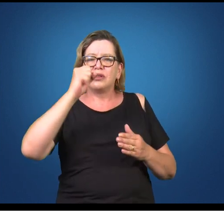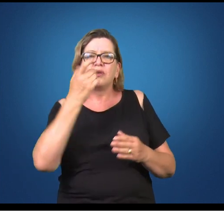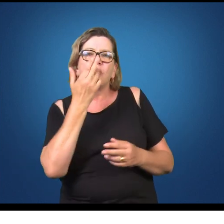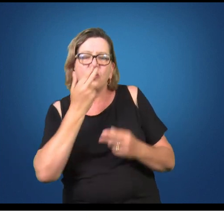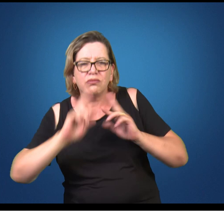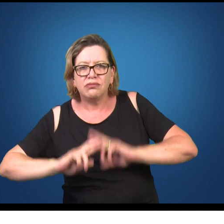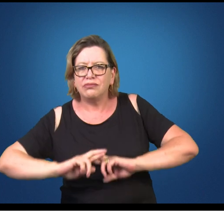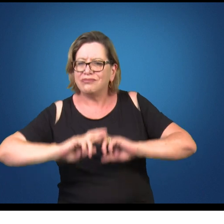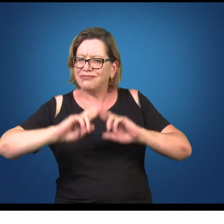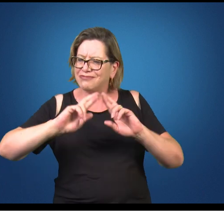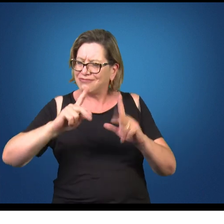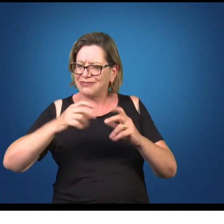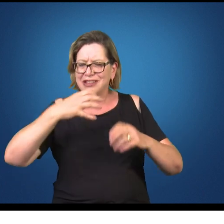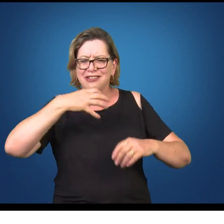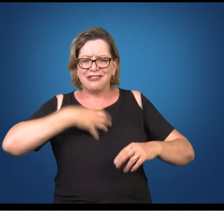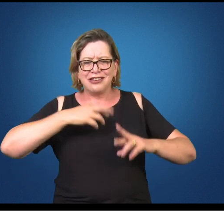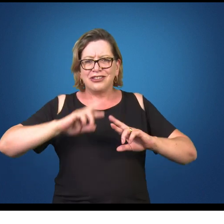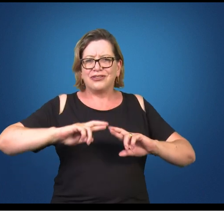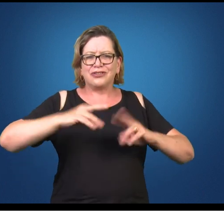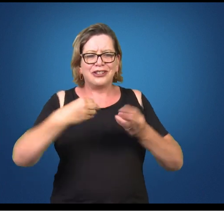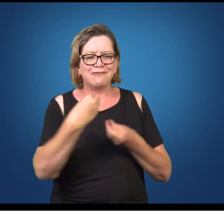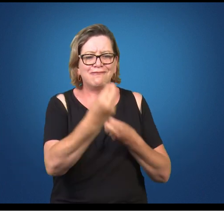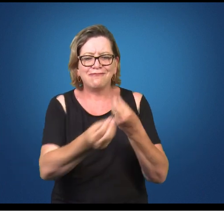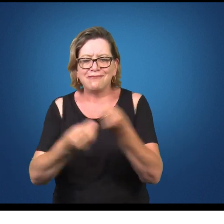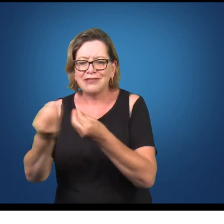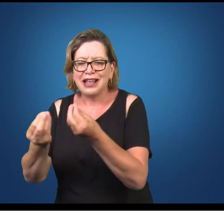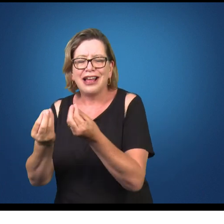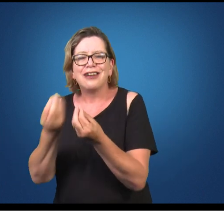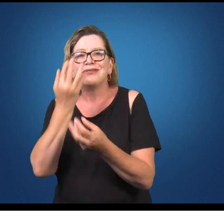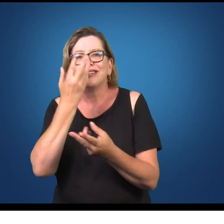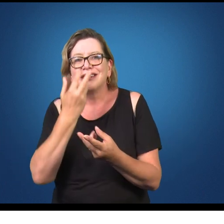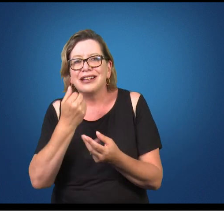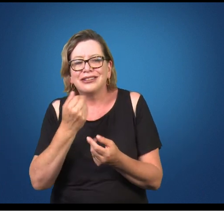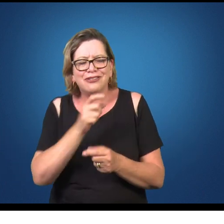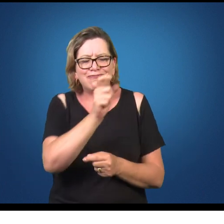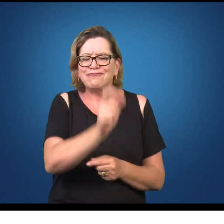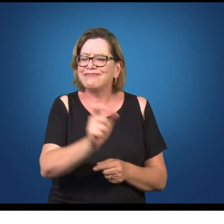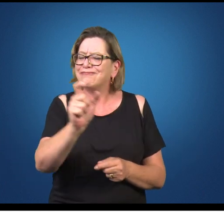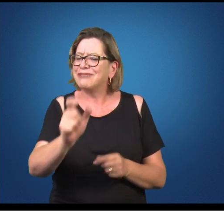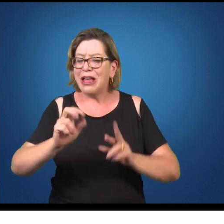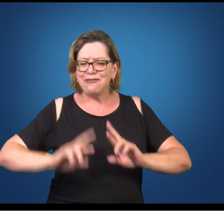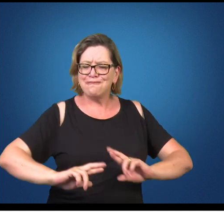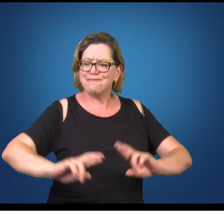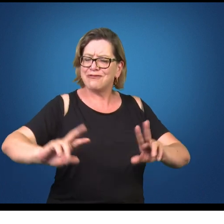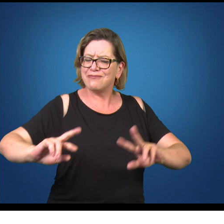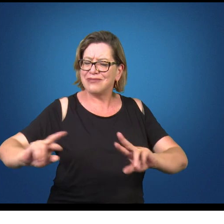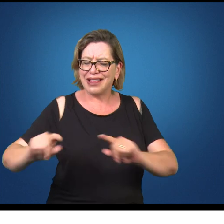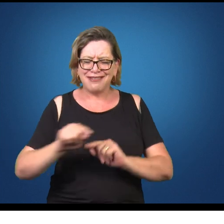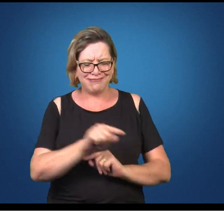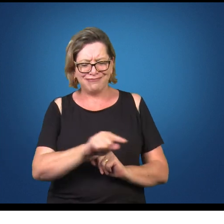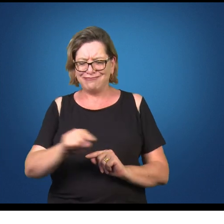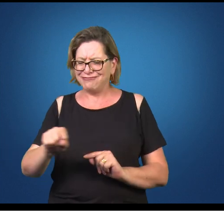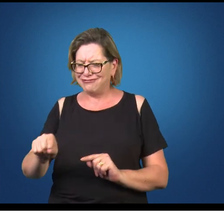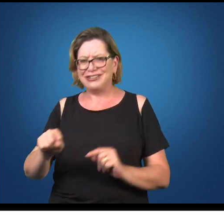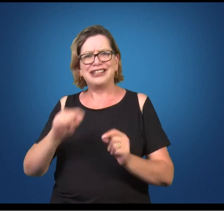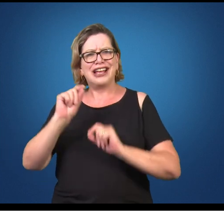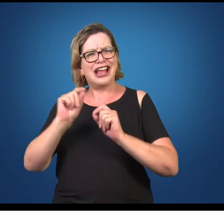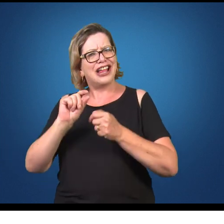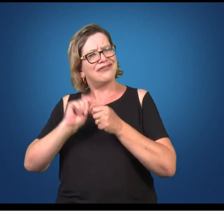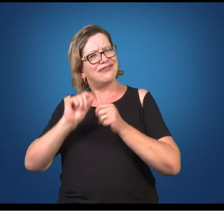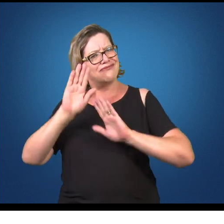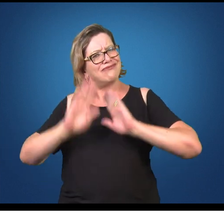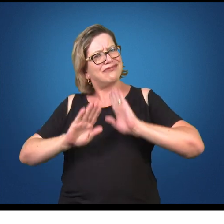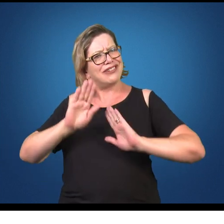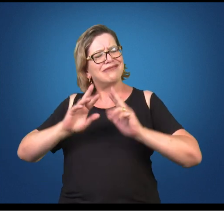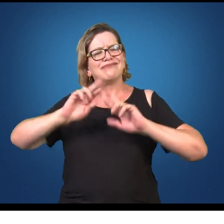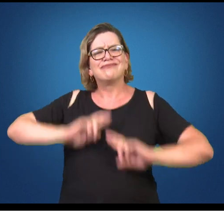diferentes, formatos diferentes. Você vai dar para as crianças, cada uma organizando de uma forma, e você olha, nossa, de repente aquilo ali é diferente do que eu fiz,